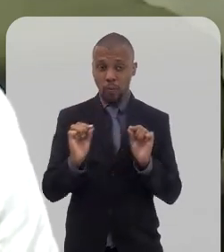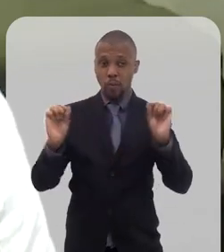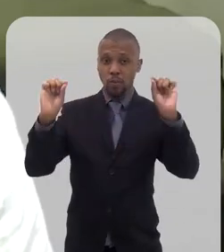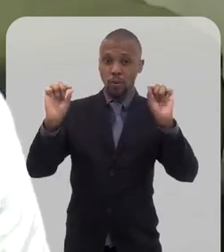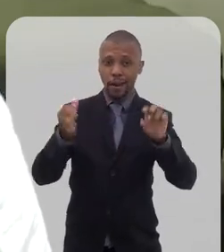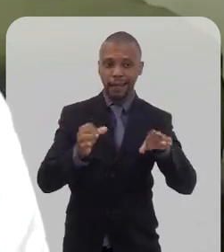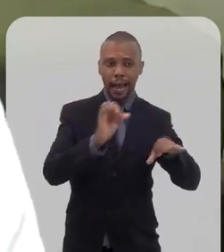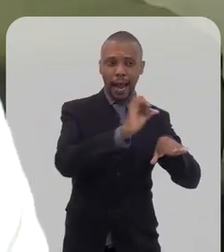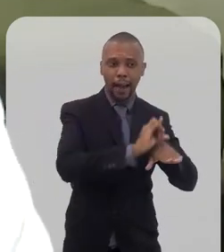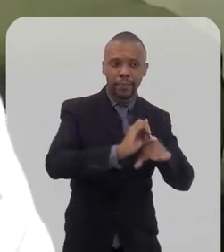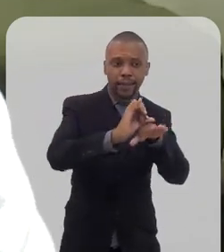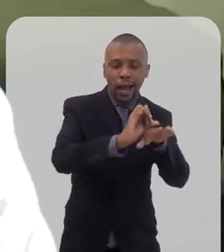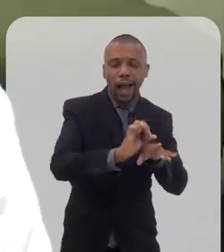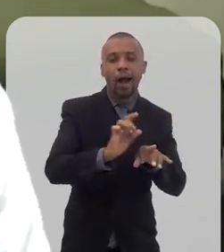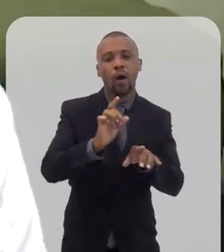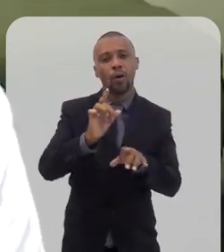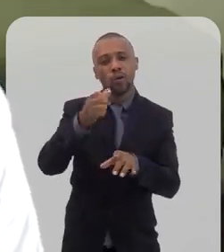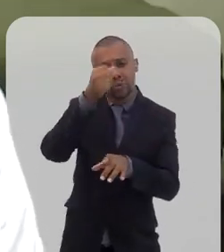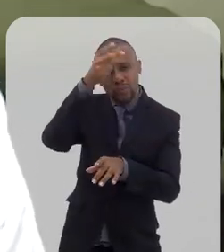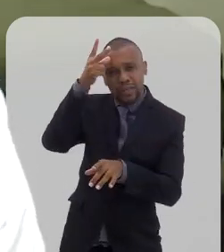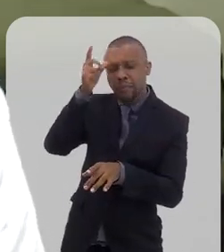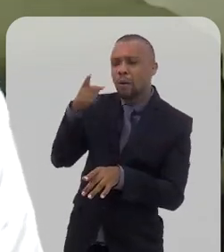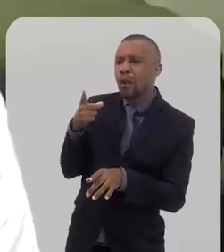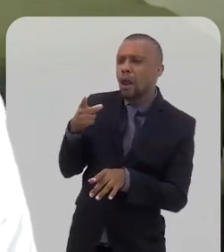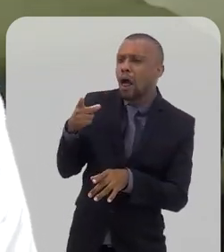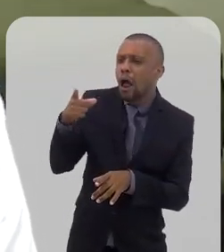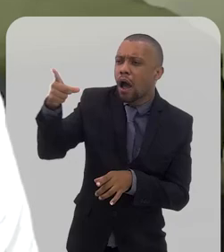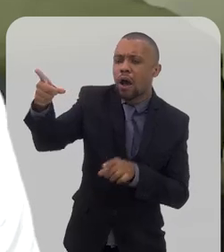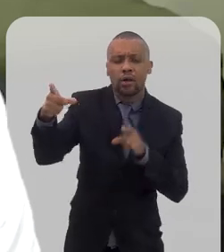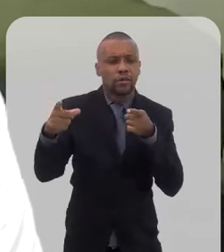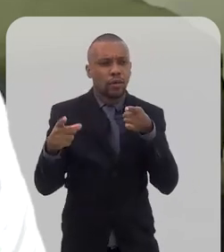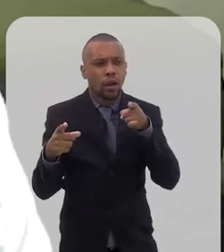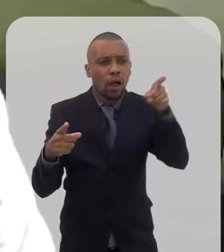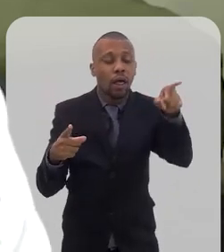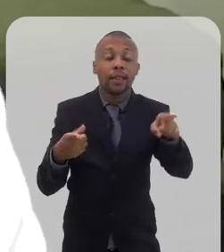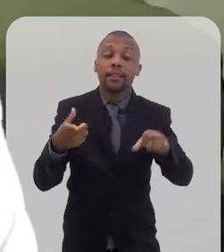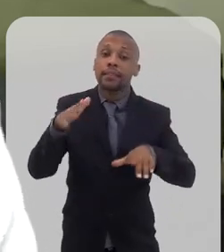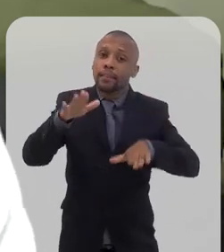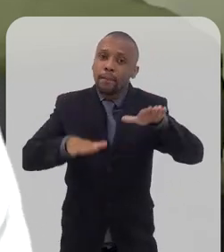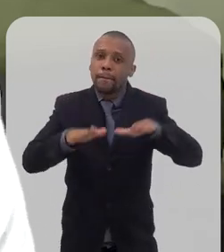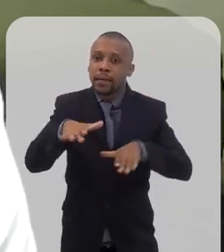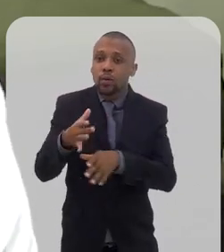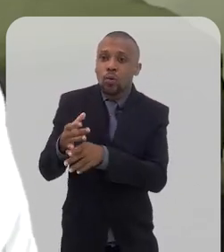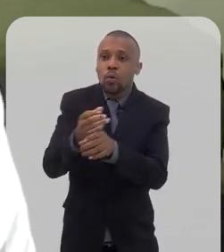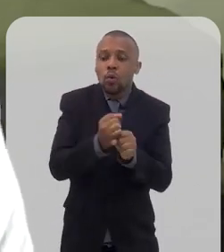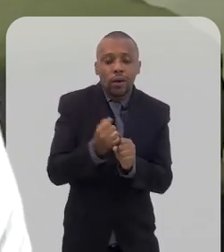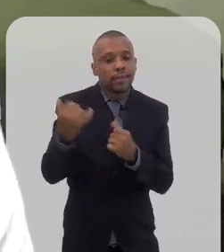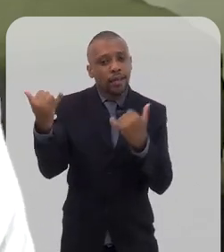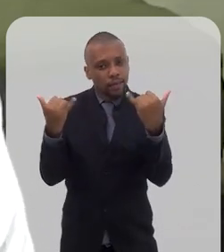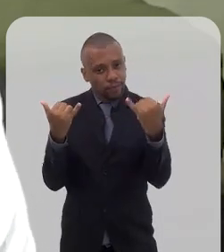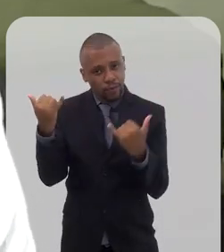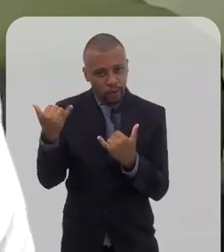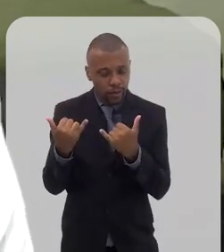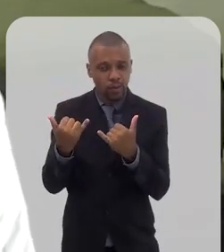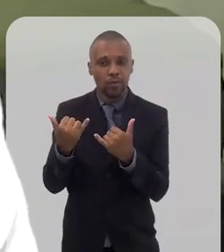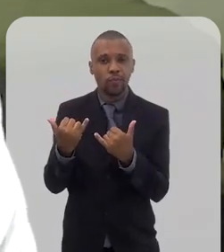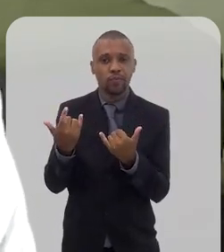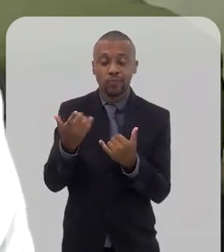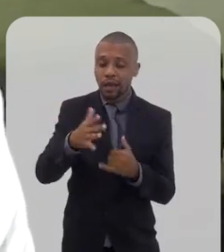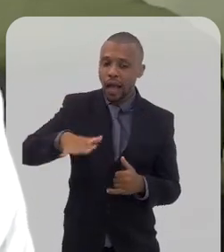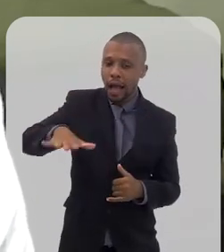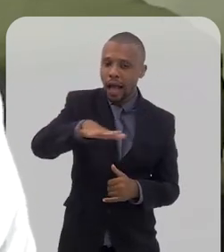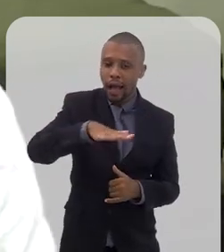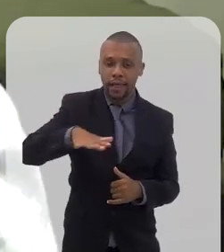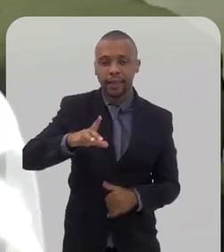capital. Então, principalmente os pequenos municípios dependem muito dos dados sociodemográficos e geográficos do IBGE. Então, o gestor